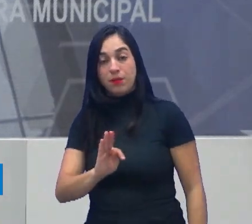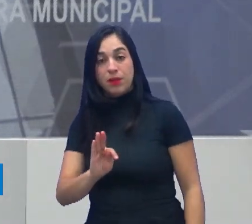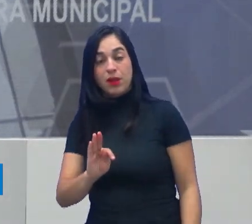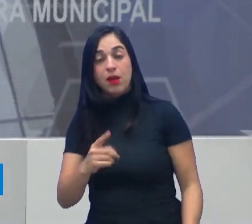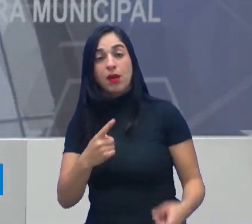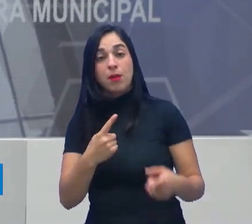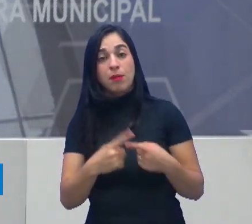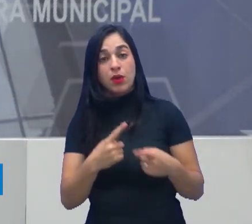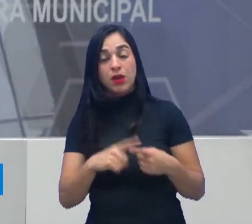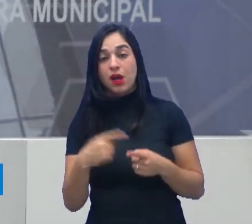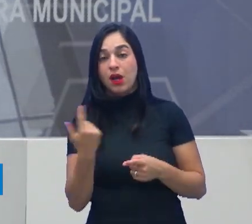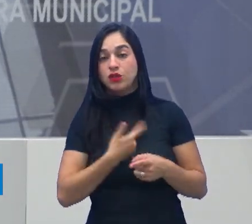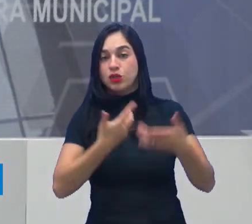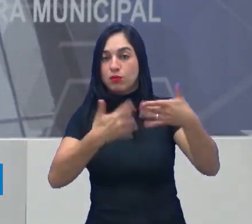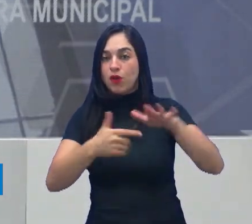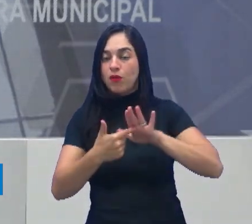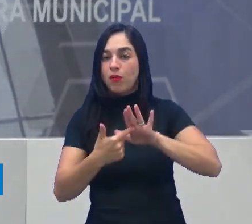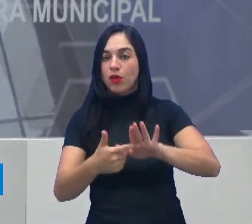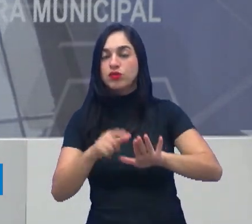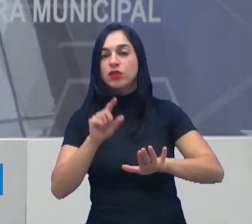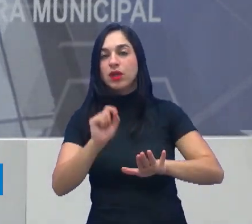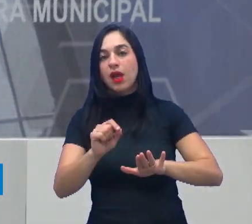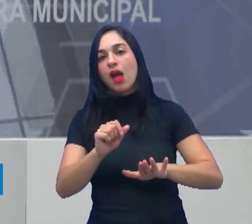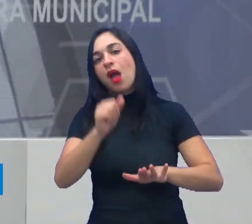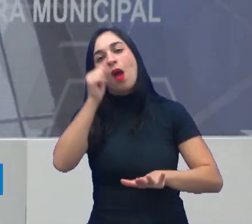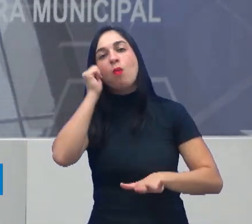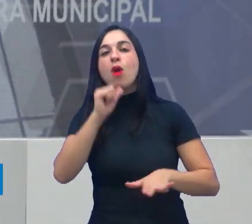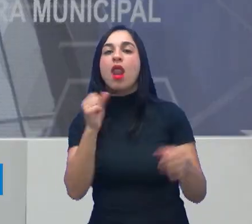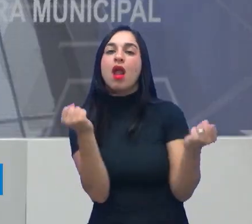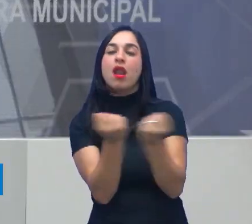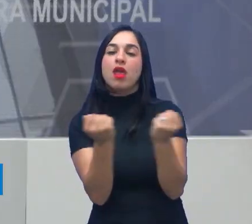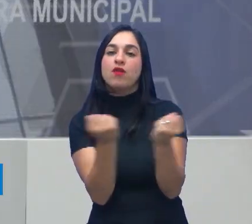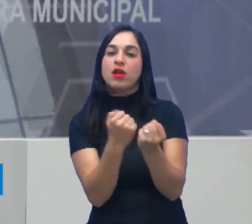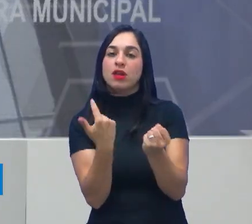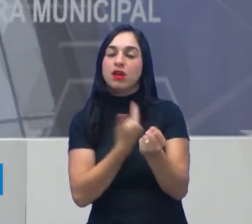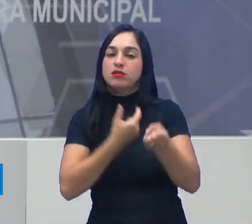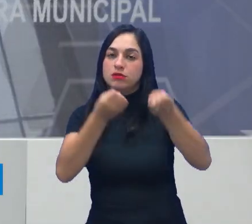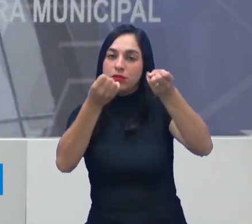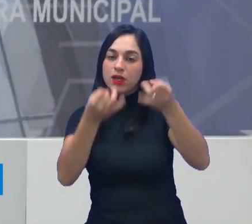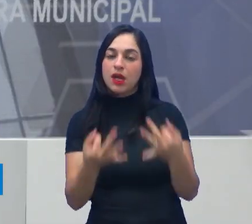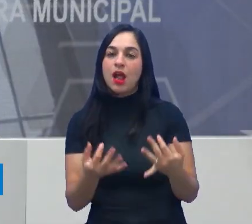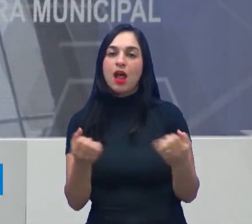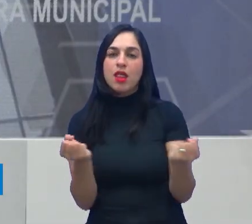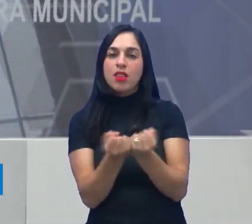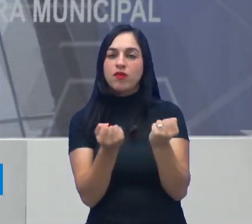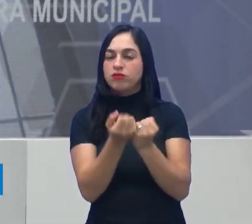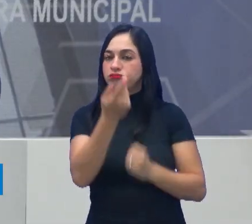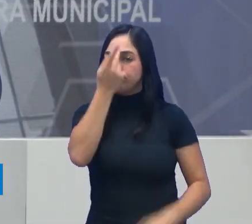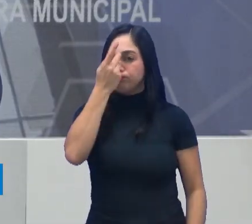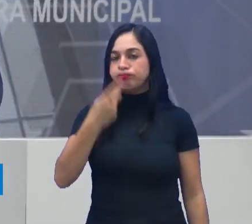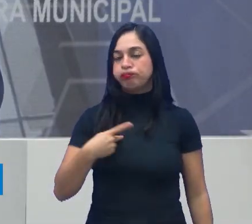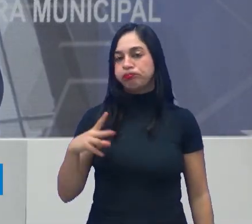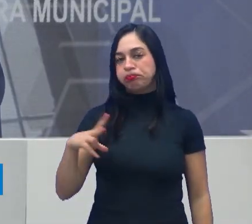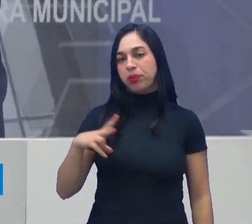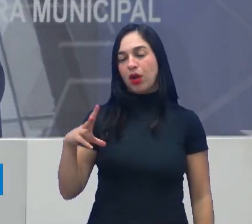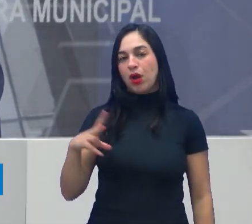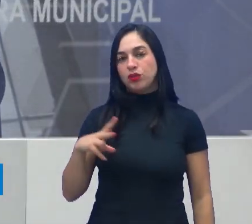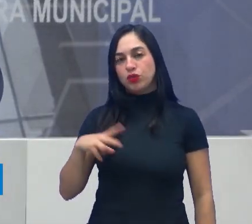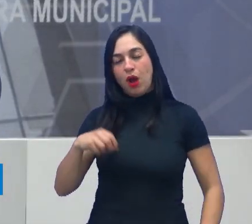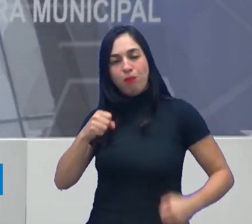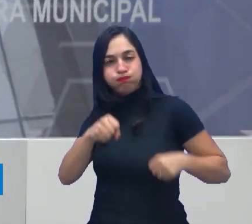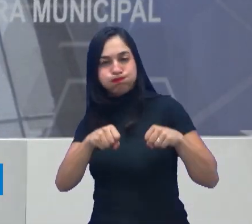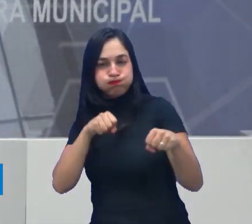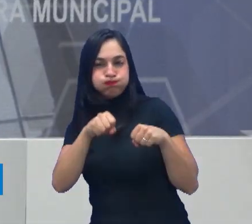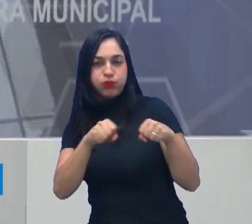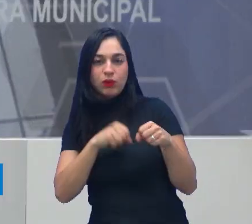provamos, combater a violência contra a mulher, nós estaríamos falando de defesa pessoal, nós estaríamos falando de